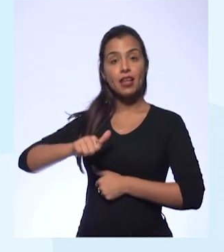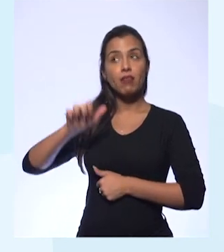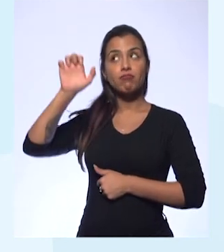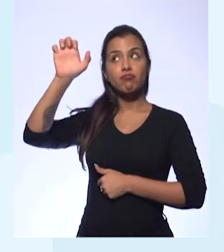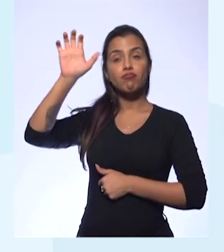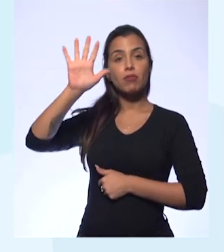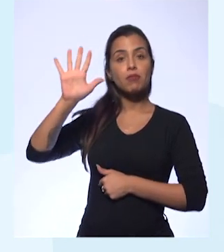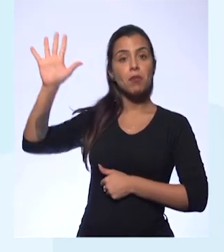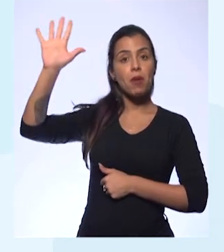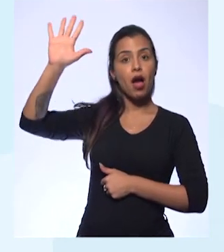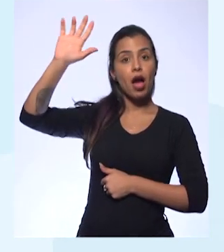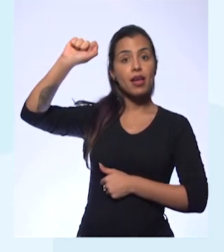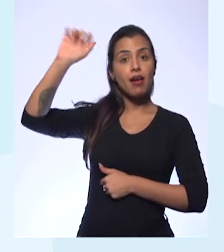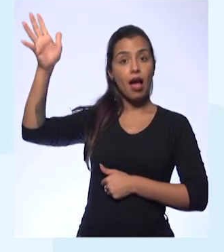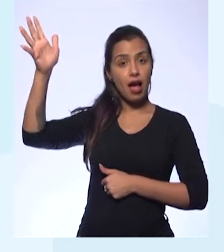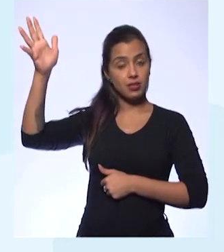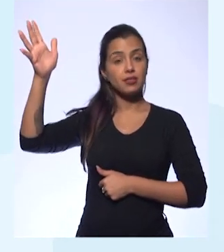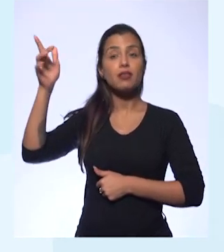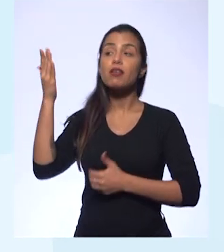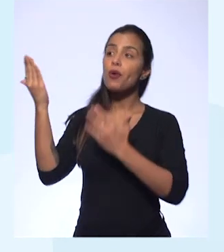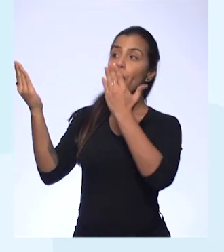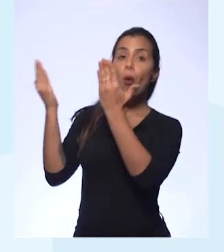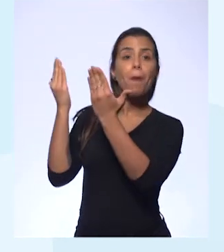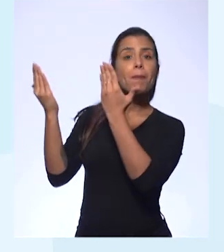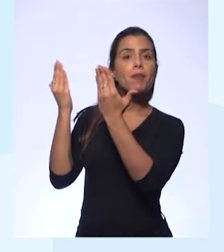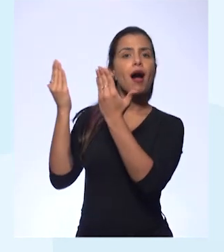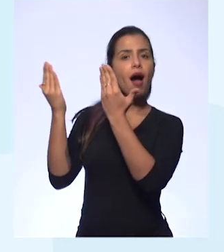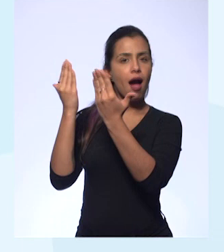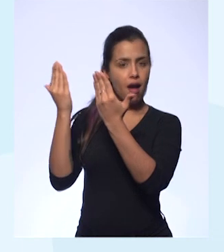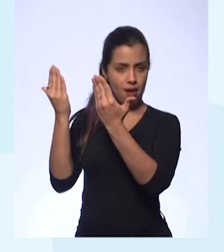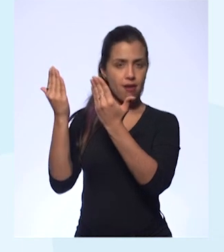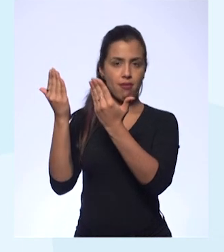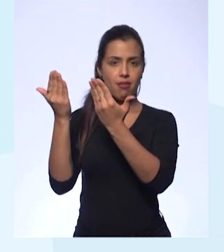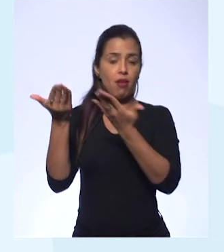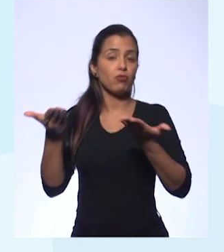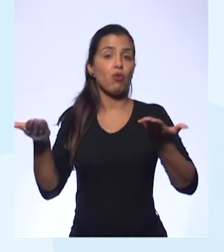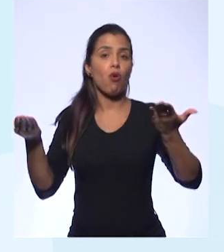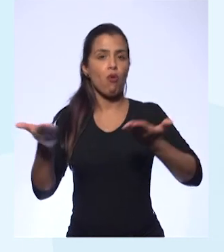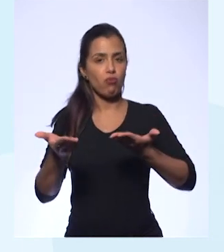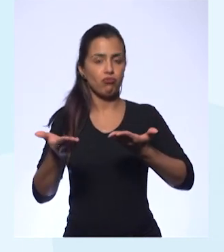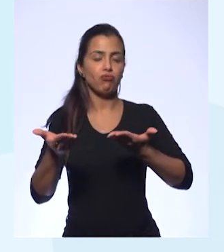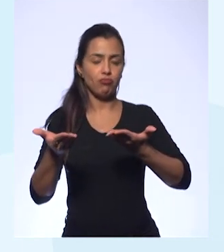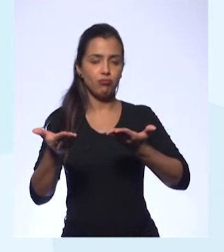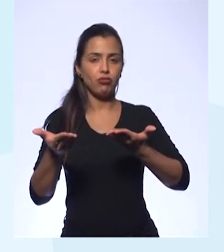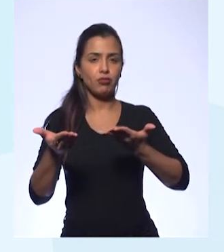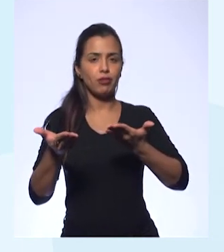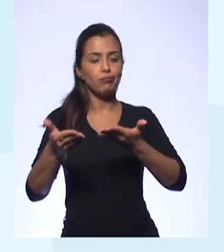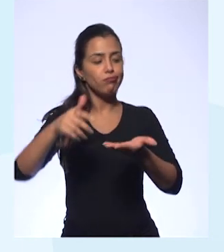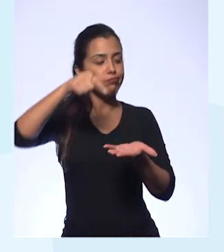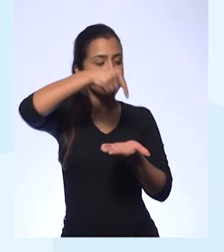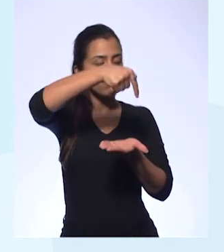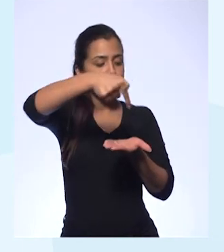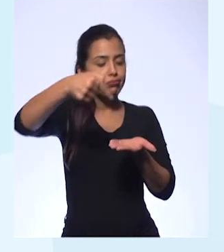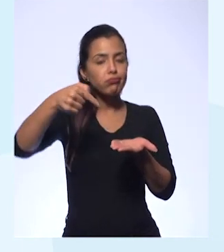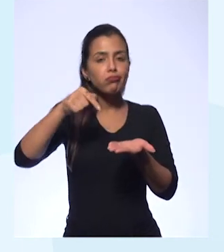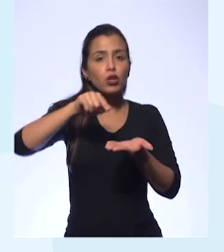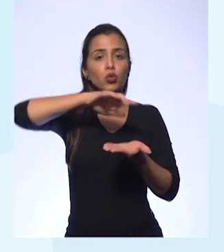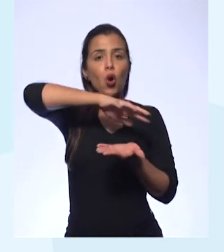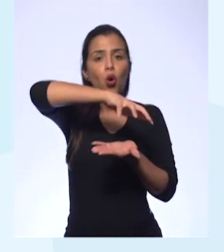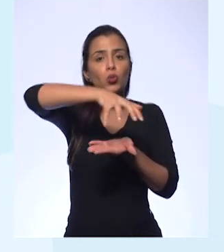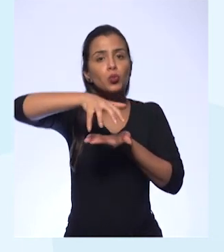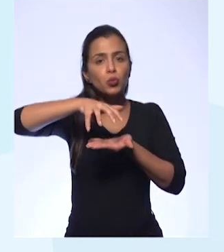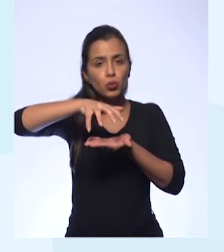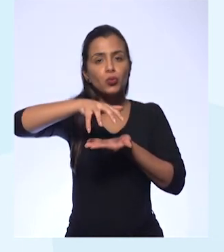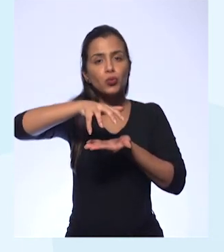Ásia, comparar as suas características e relacionar com a atuação de blocos de outras regiões do mundo. A unidade